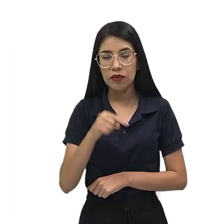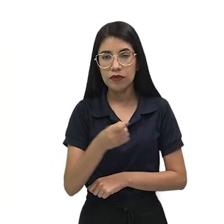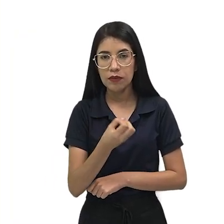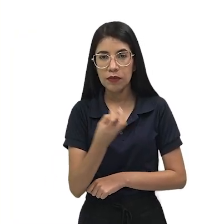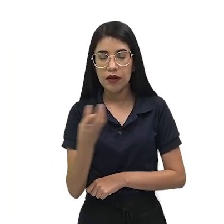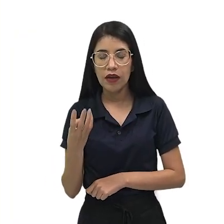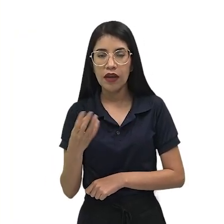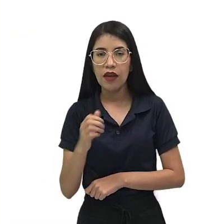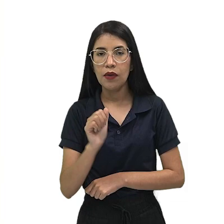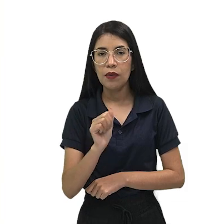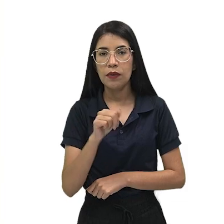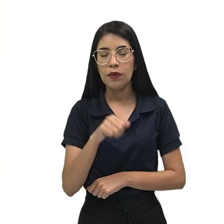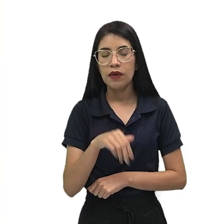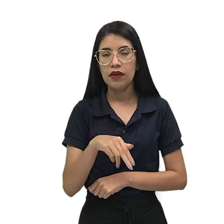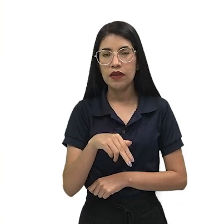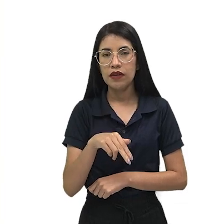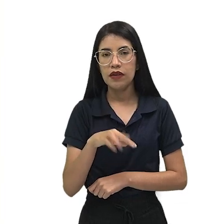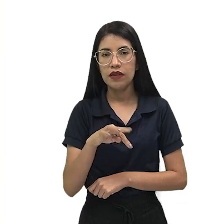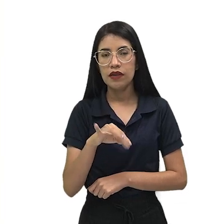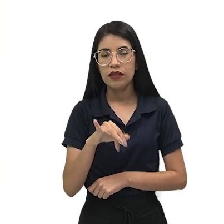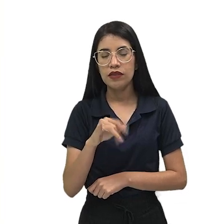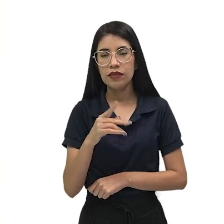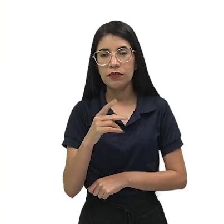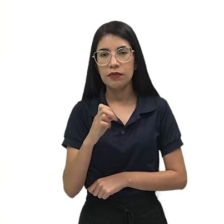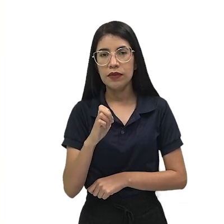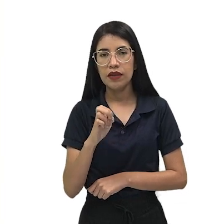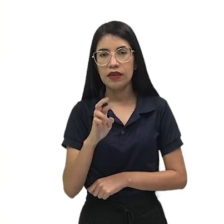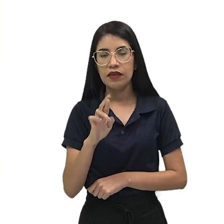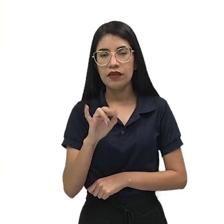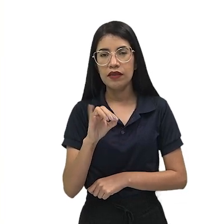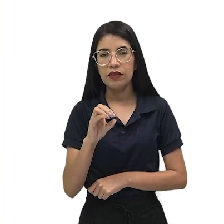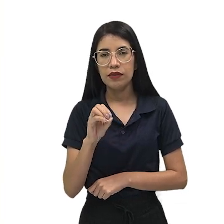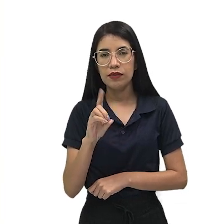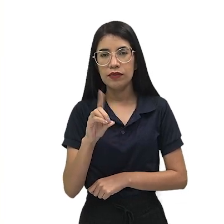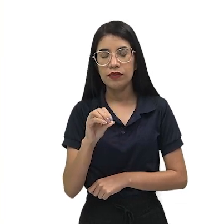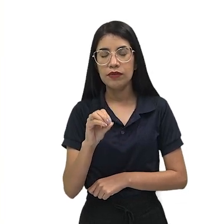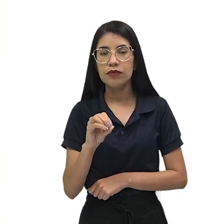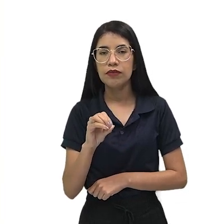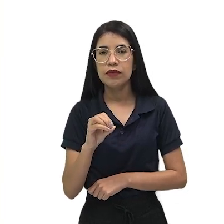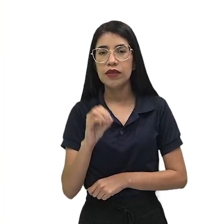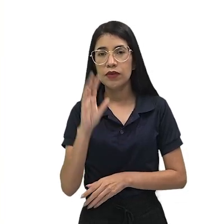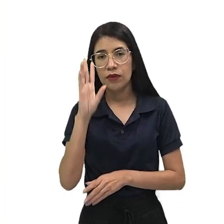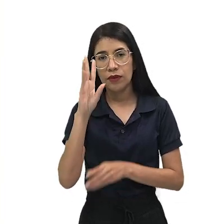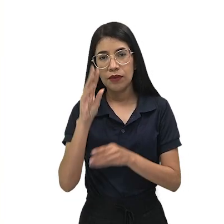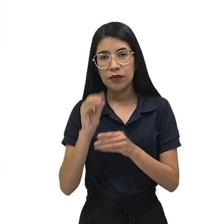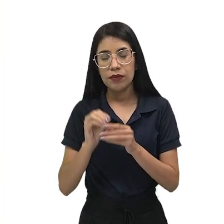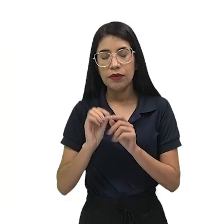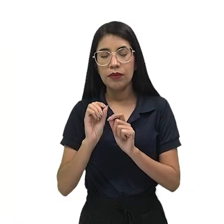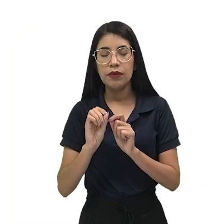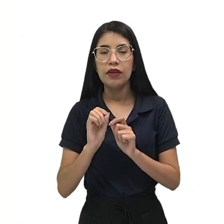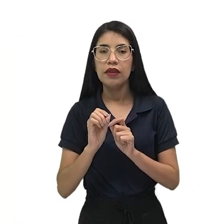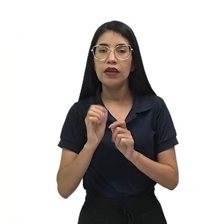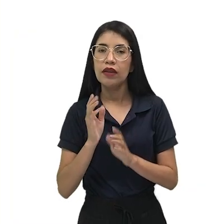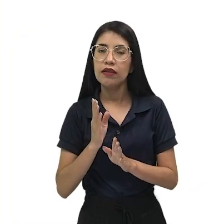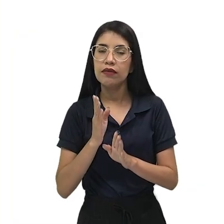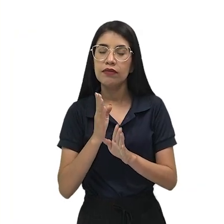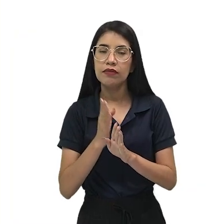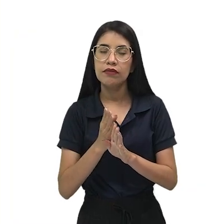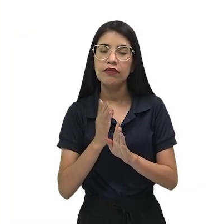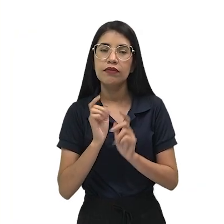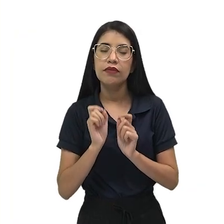cara é o anteperíodo. É isso que nos leva a concluir que nós estamos diante de uma